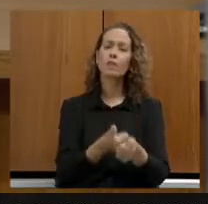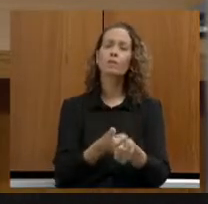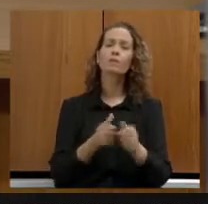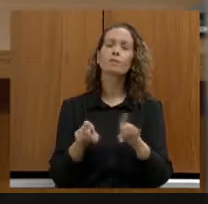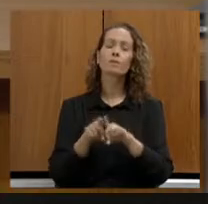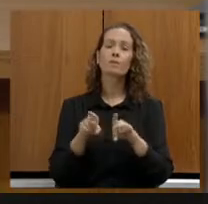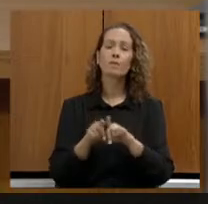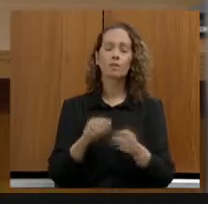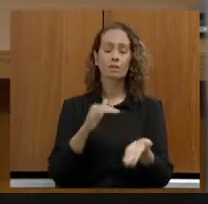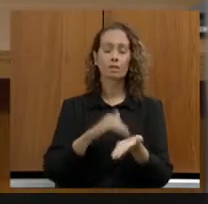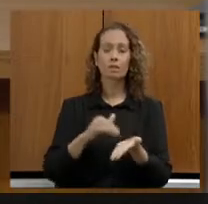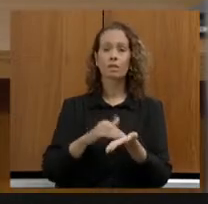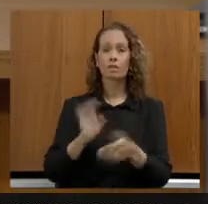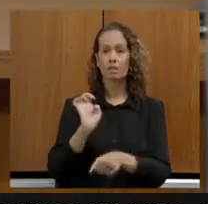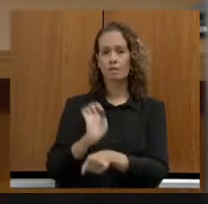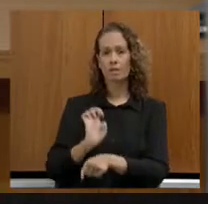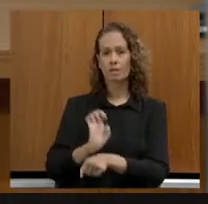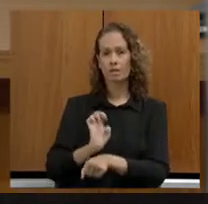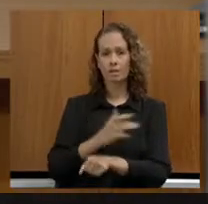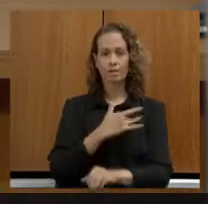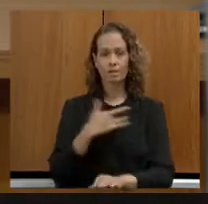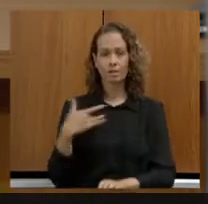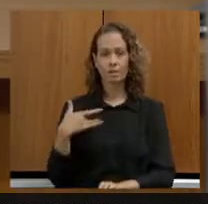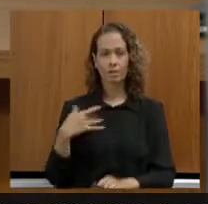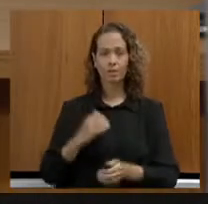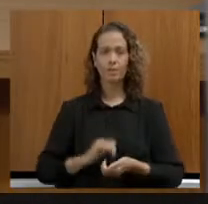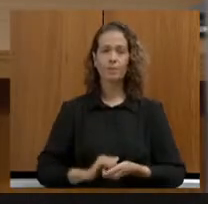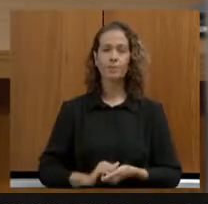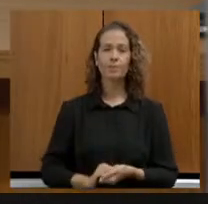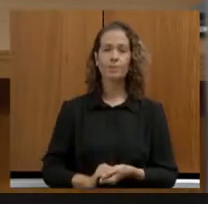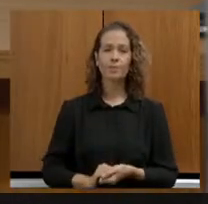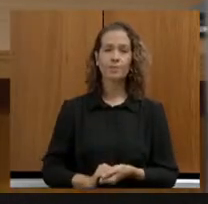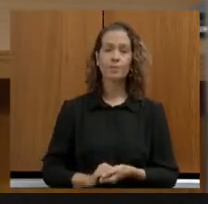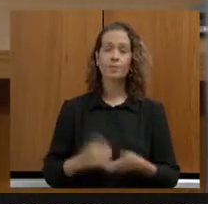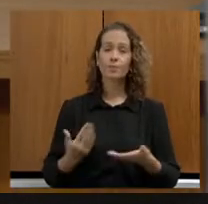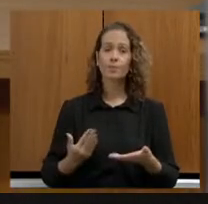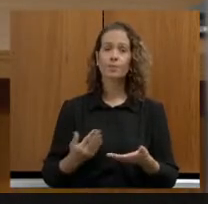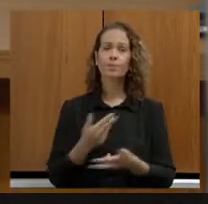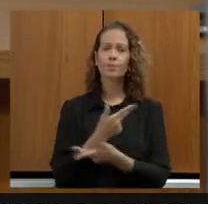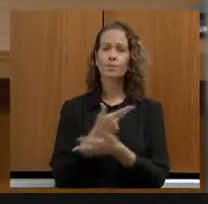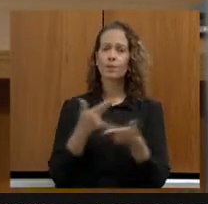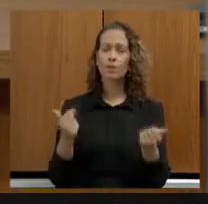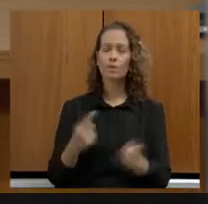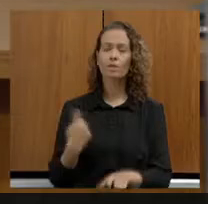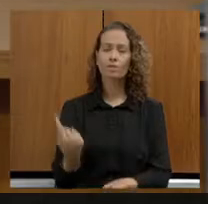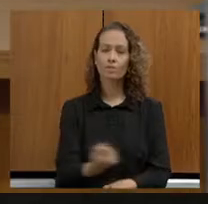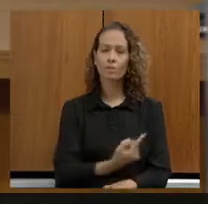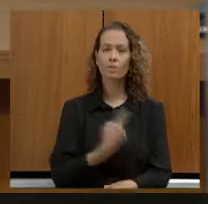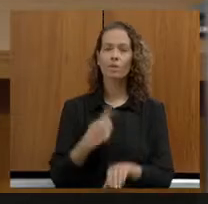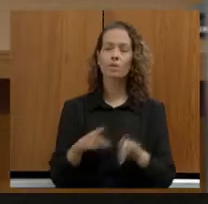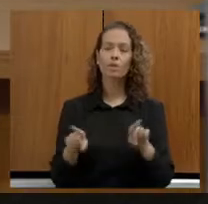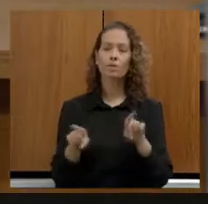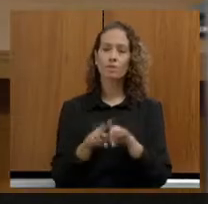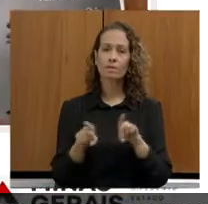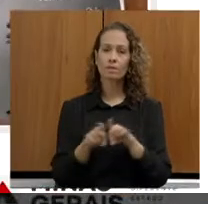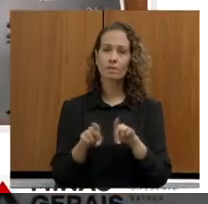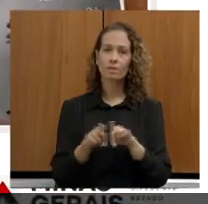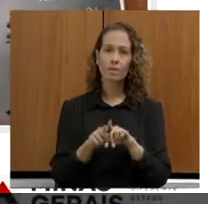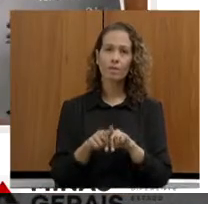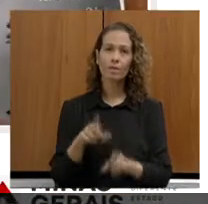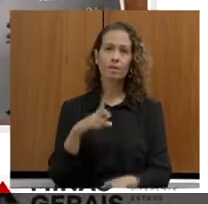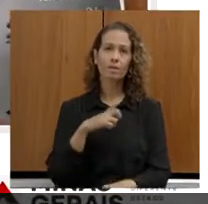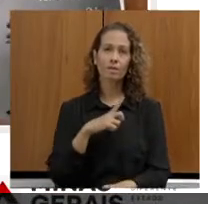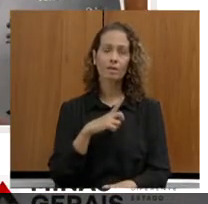secretaria de estado de saúde por favor é algo que a gente que a gente também tem